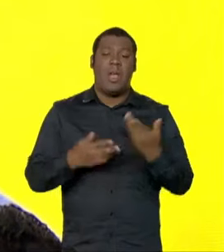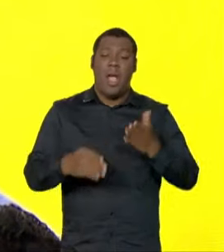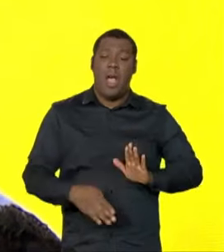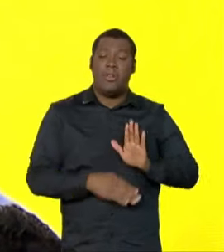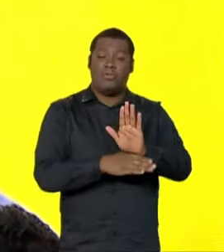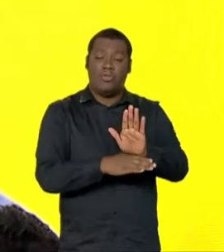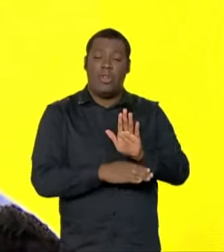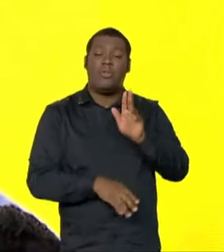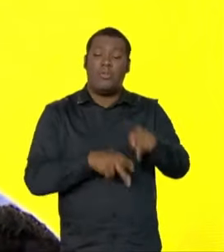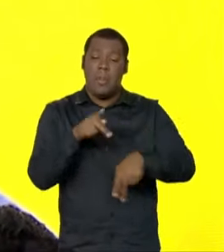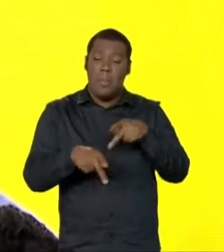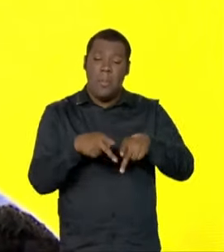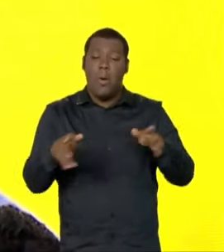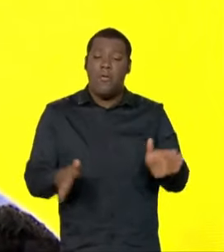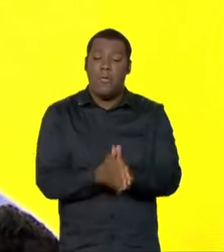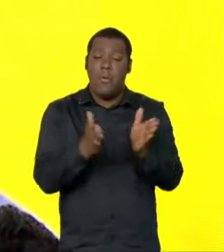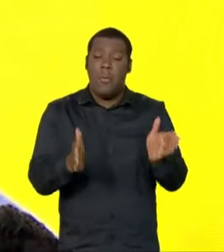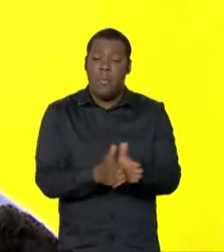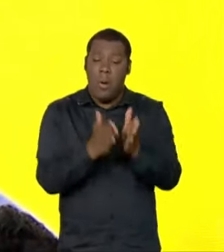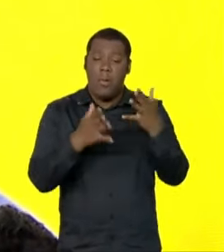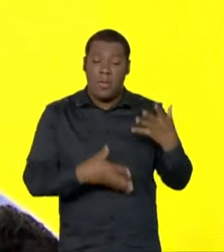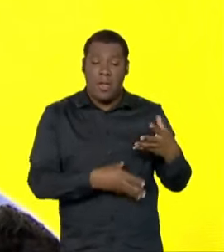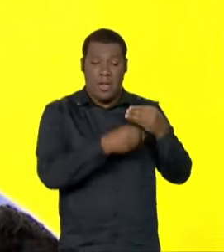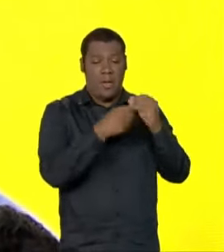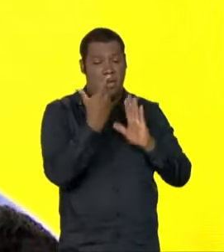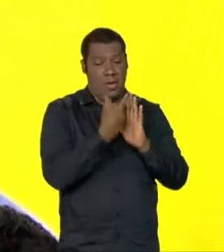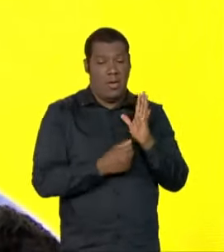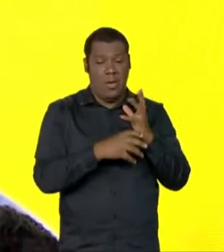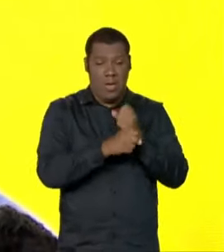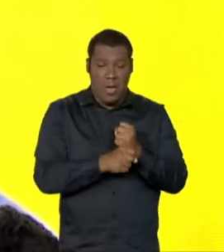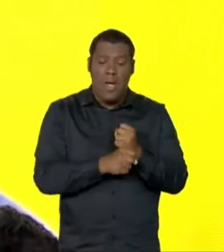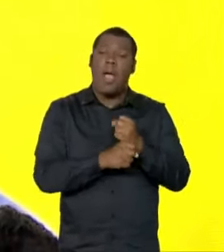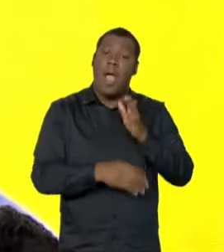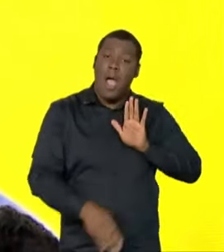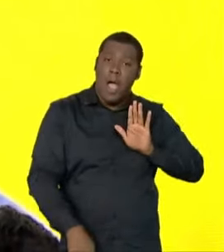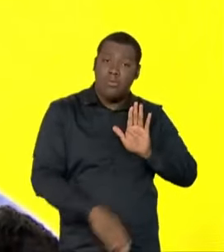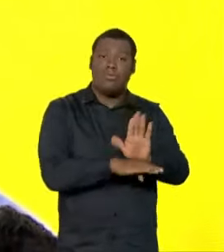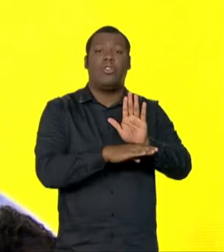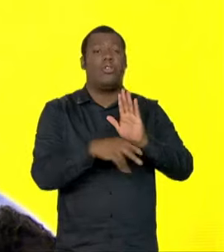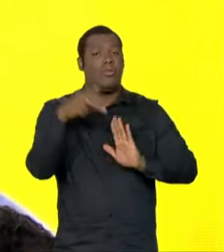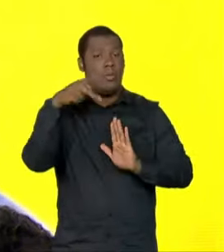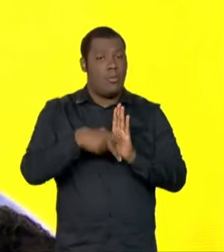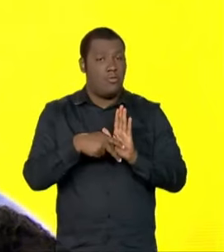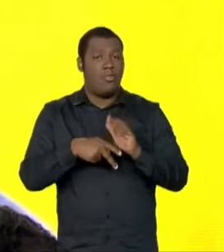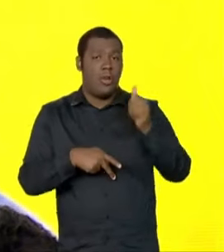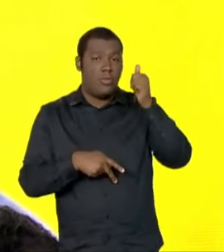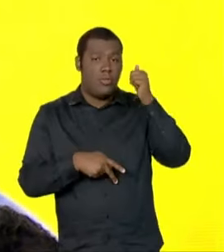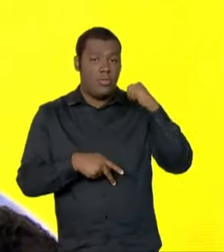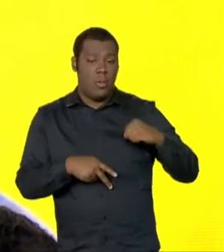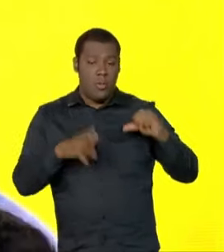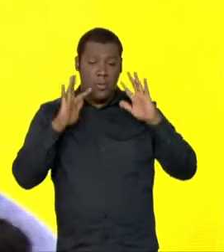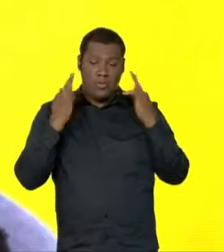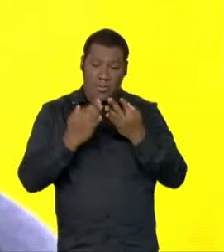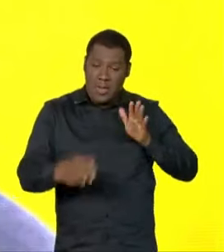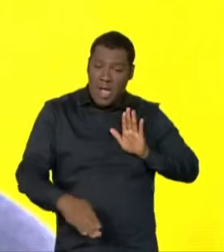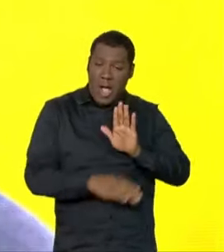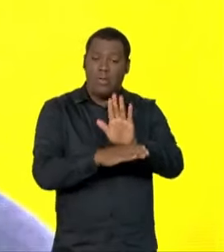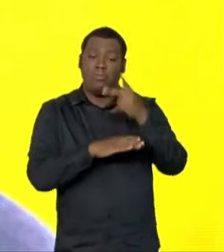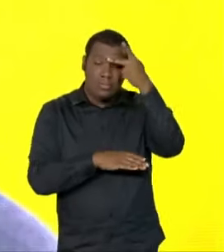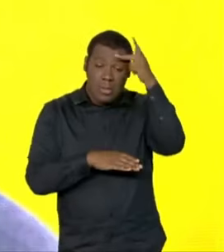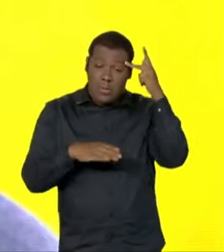de volta no orçamento, resgatando o programa Bolsa Família e fazendo ele chegar a quem realmente